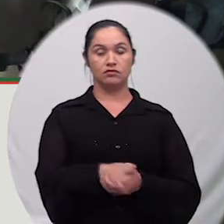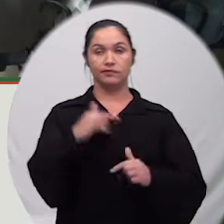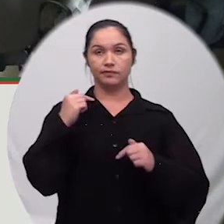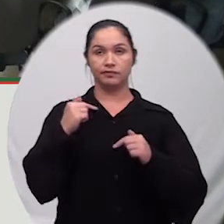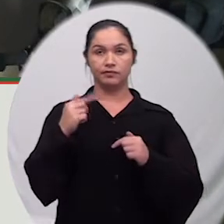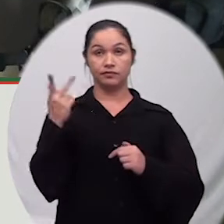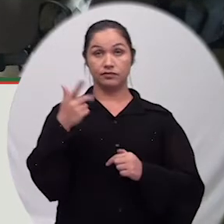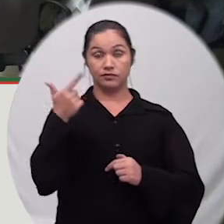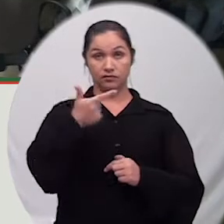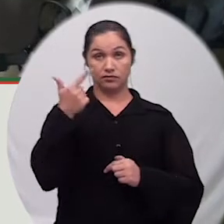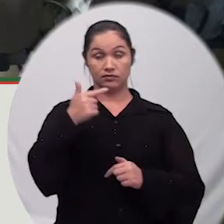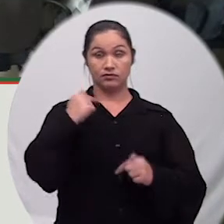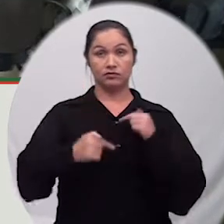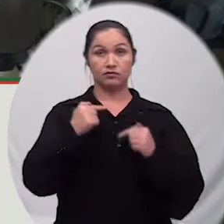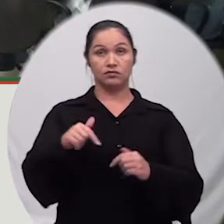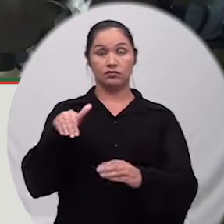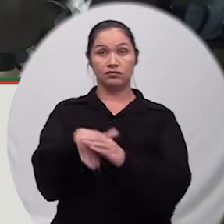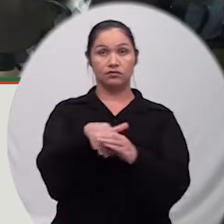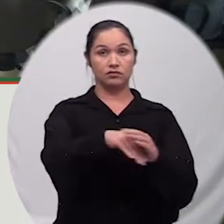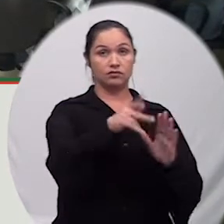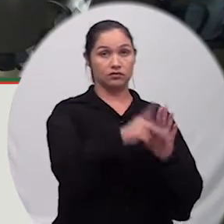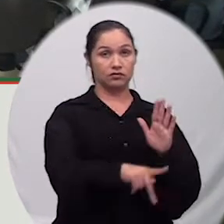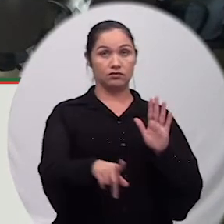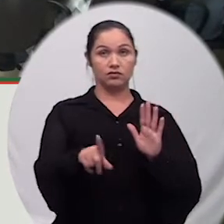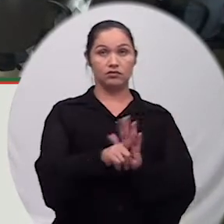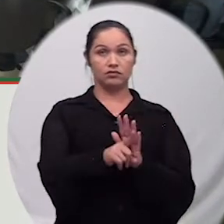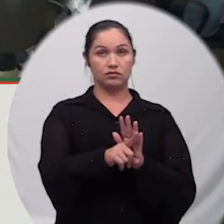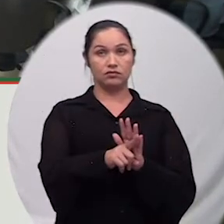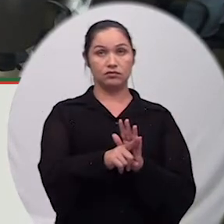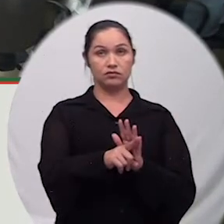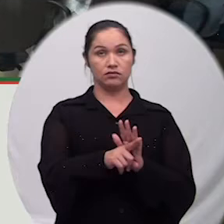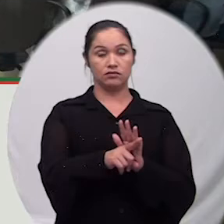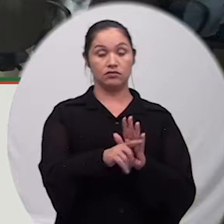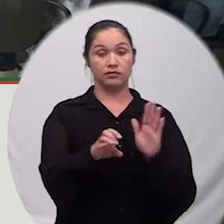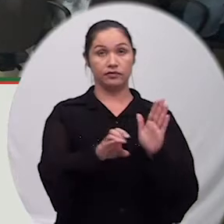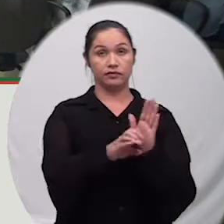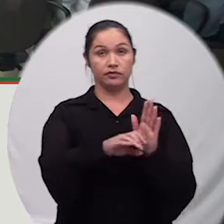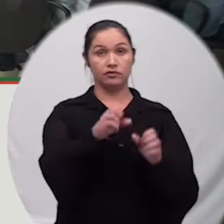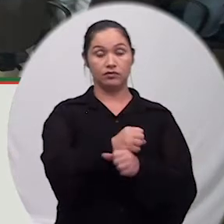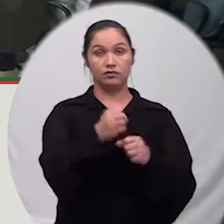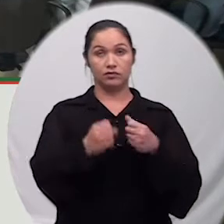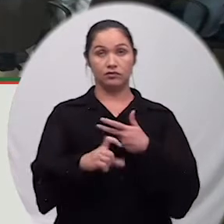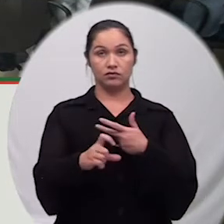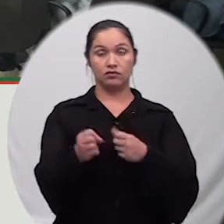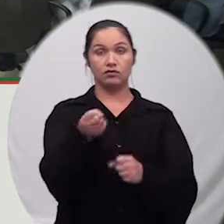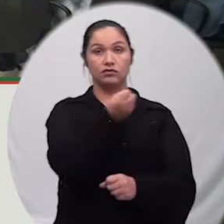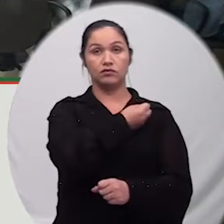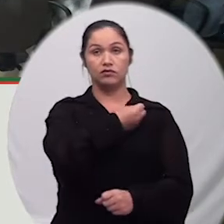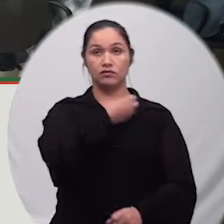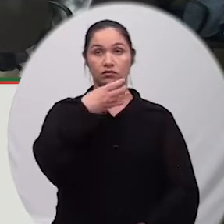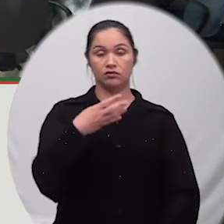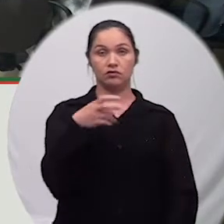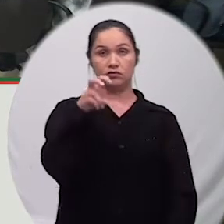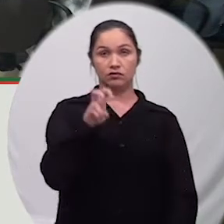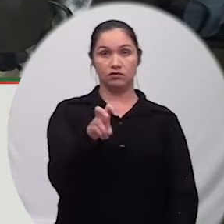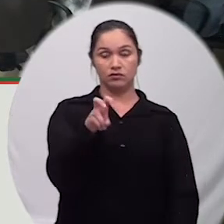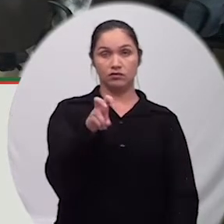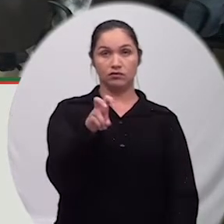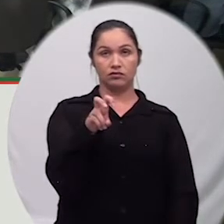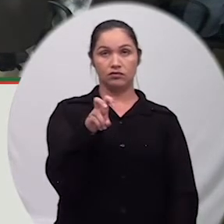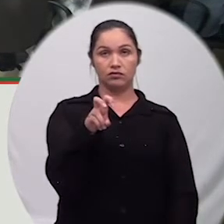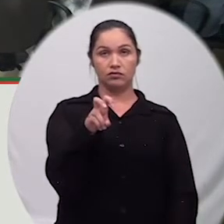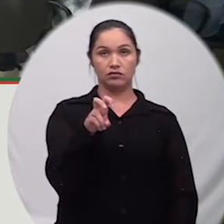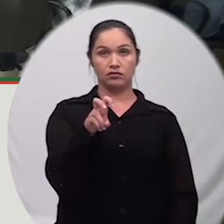Em segunda discussão e votação, o projeto de lei complementar do Executivo, PLC